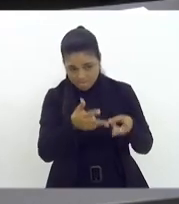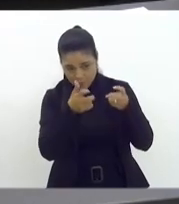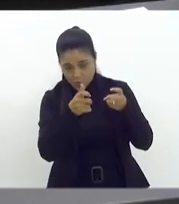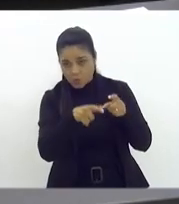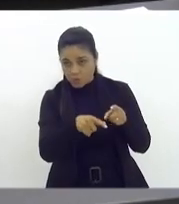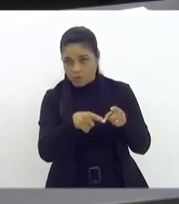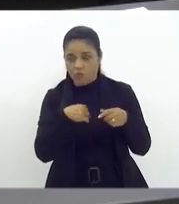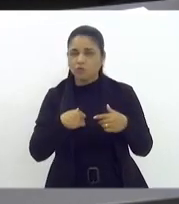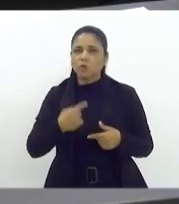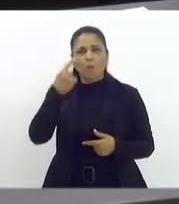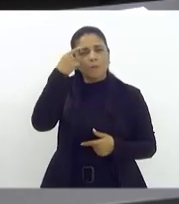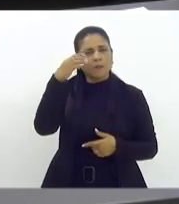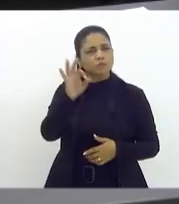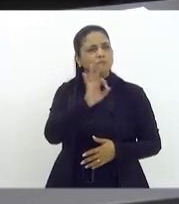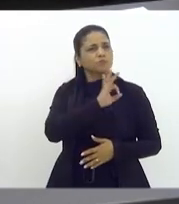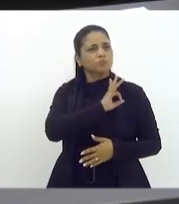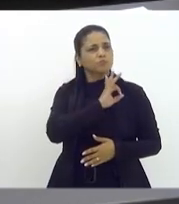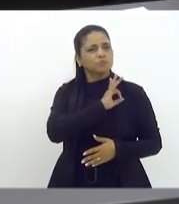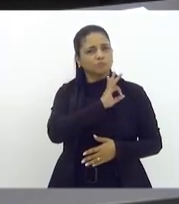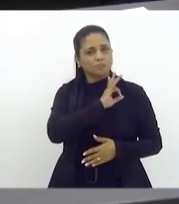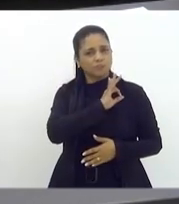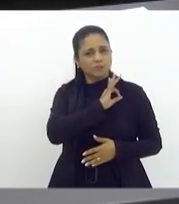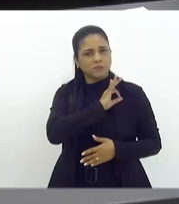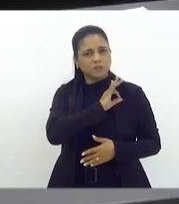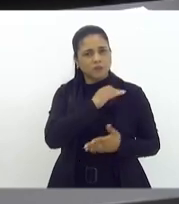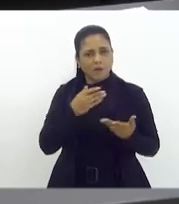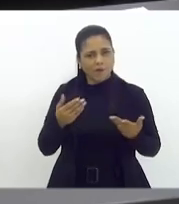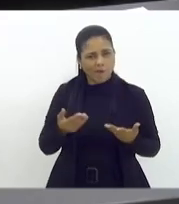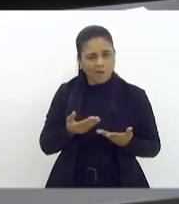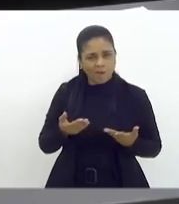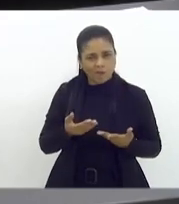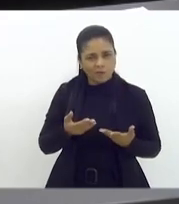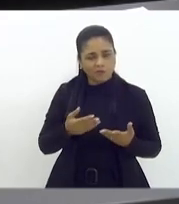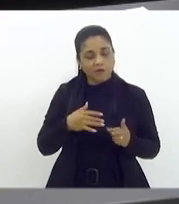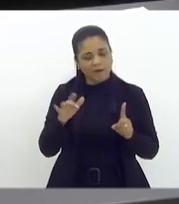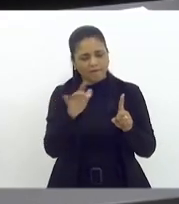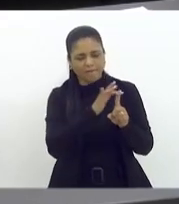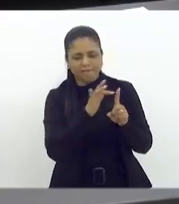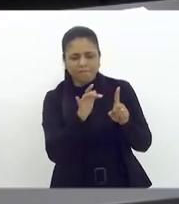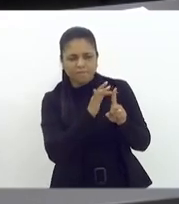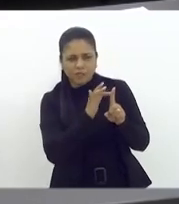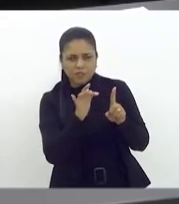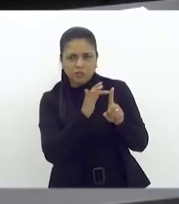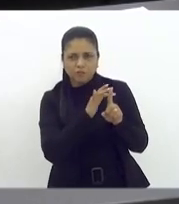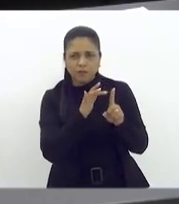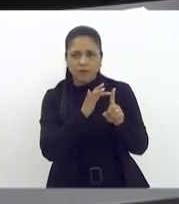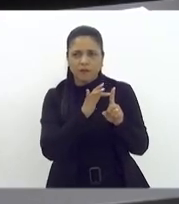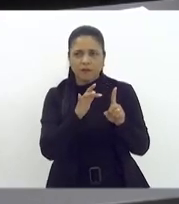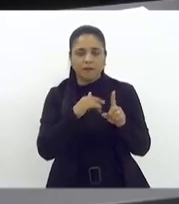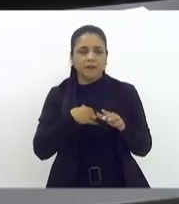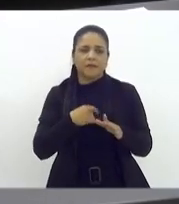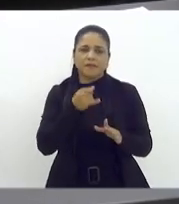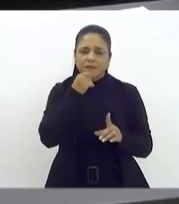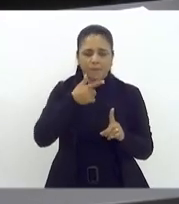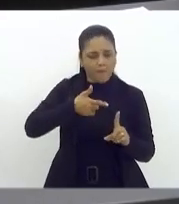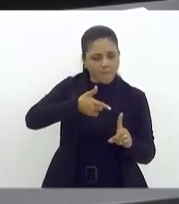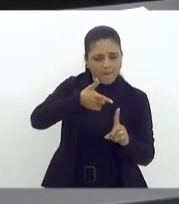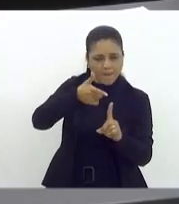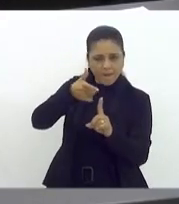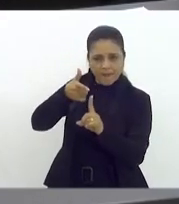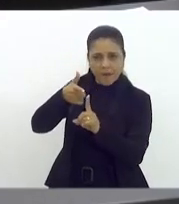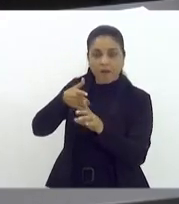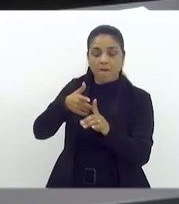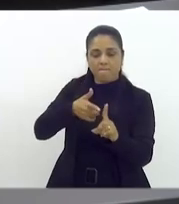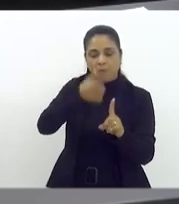um policial hoje em dia Muitas vezes quando uma vítima é atingida dentro de uma comunidade por